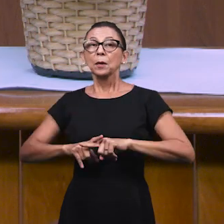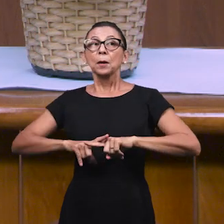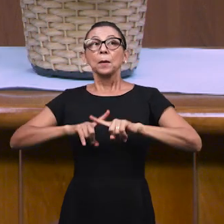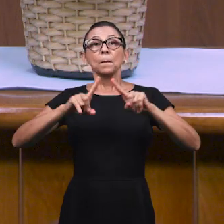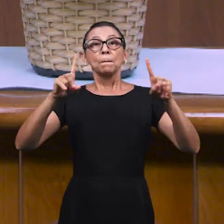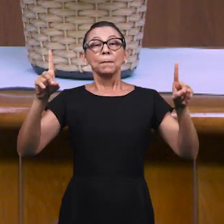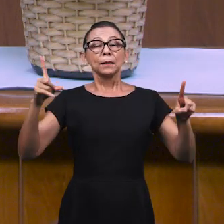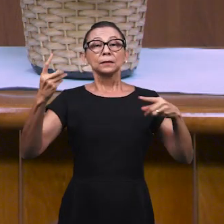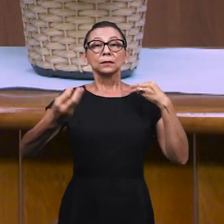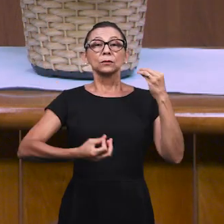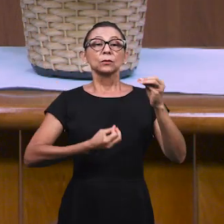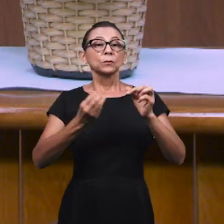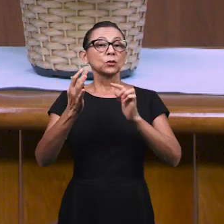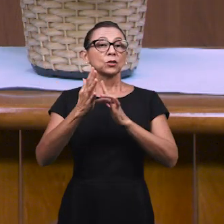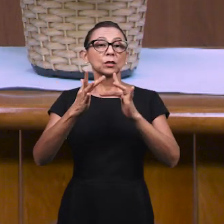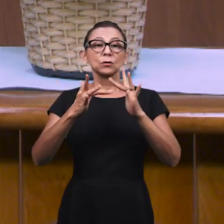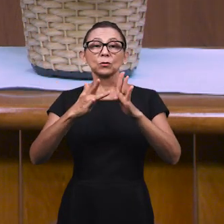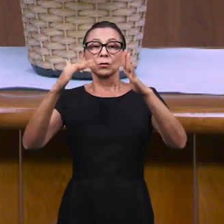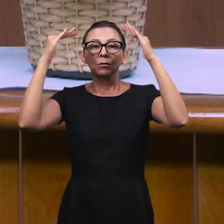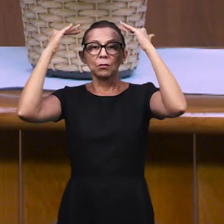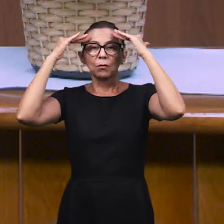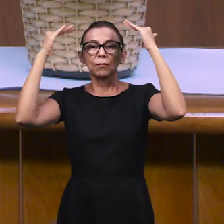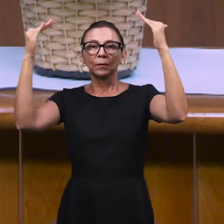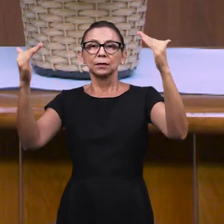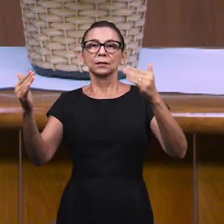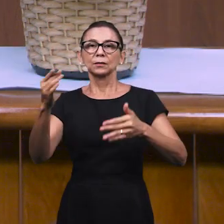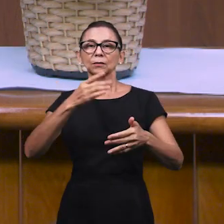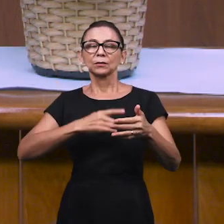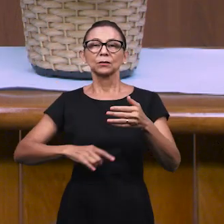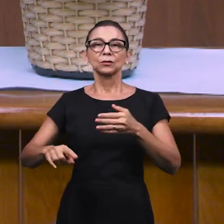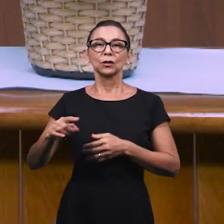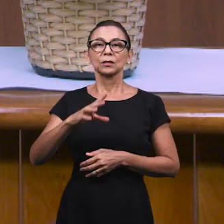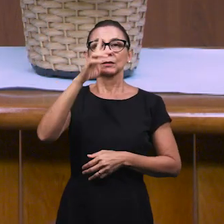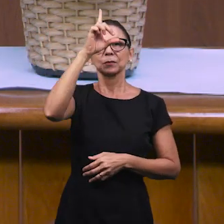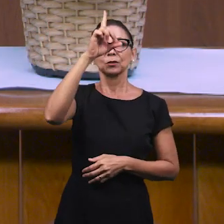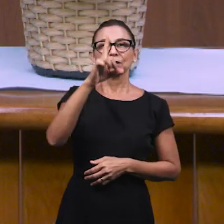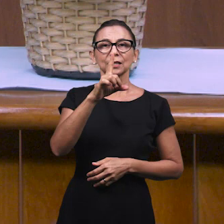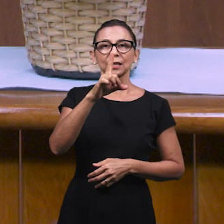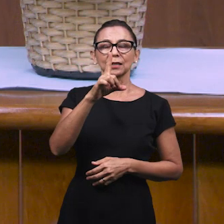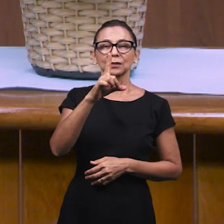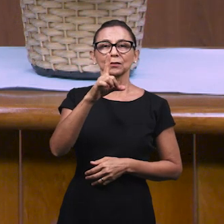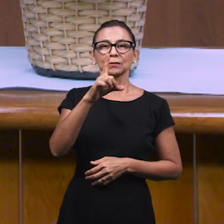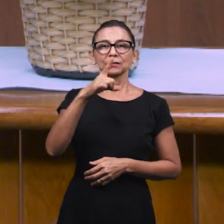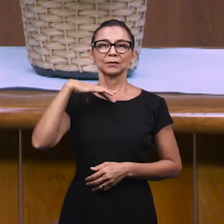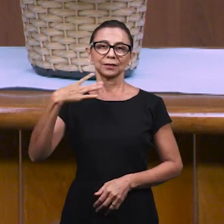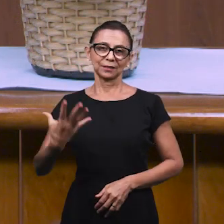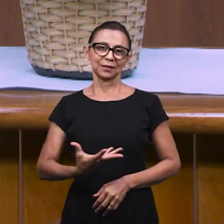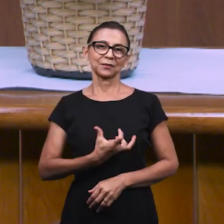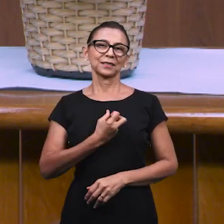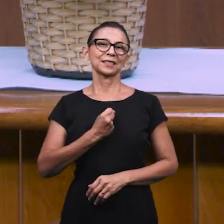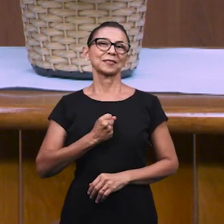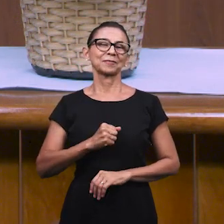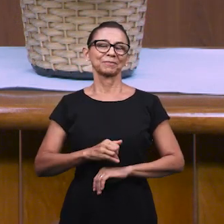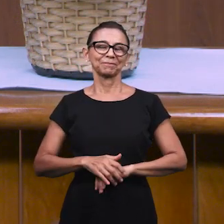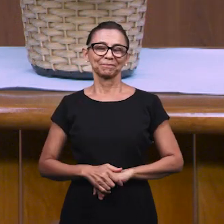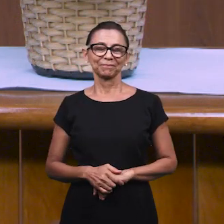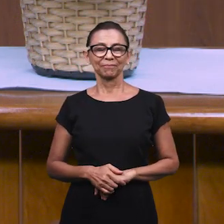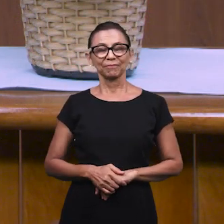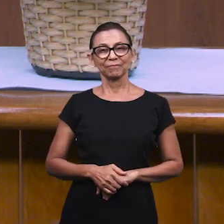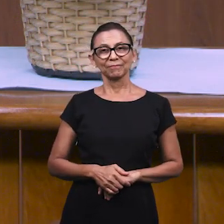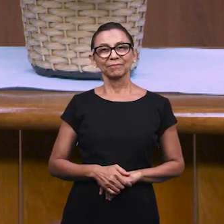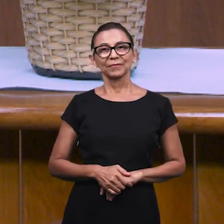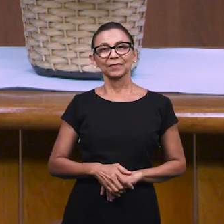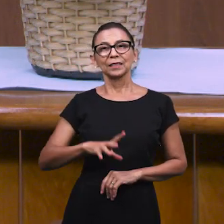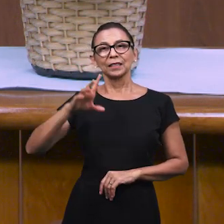obediência daquilo que vem do Senhor, nós retornamos. Então, o ato do homem foi de desobedecer. O ato de Deus foi